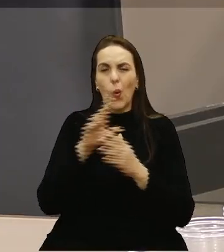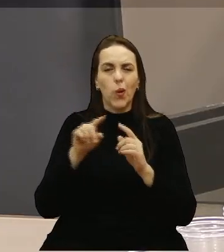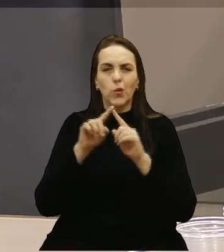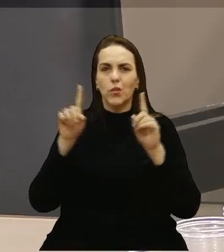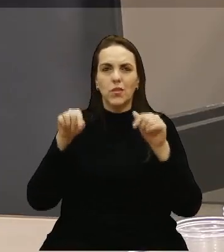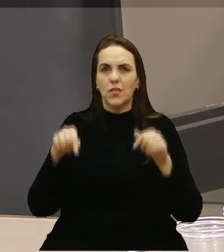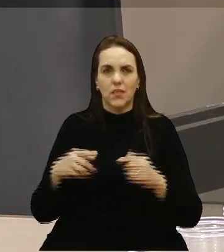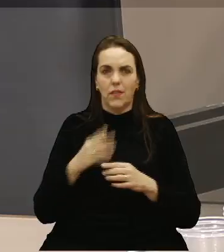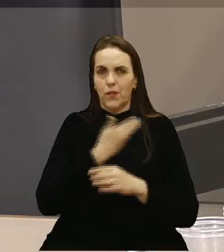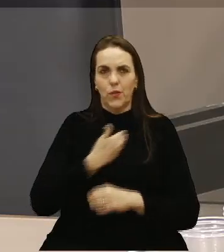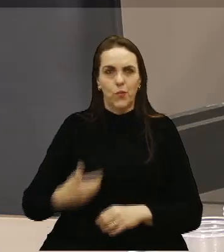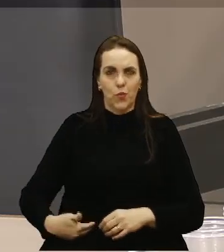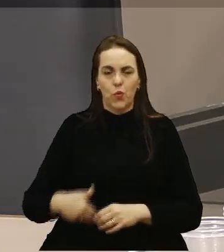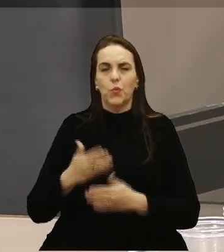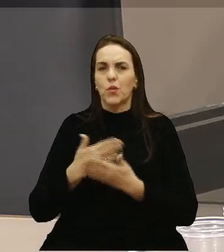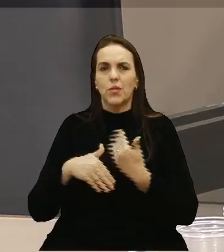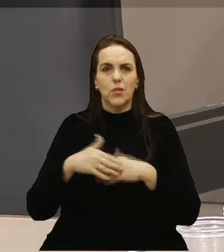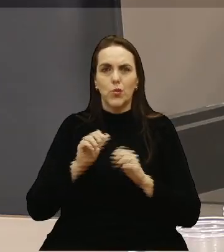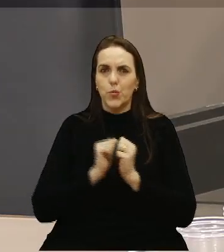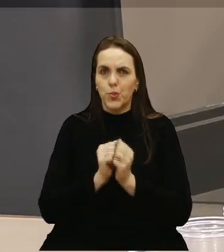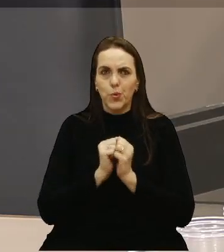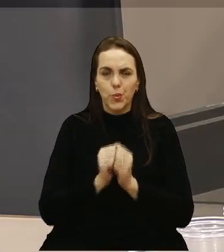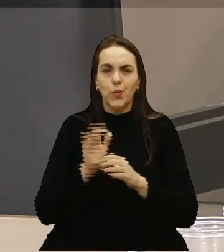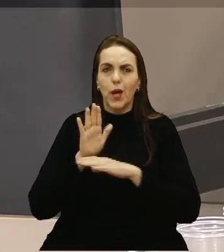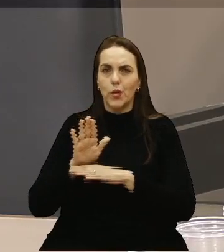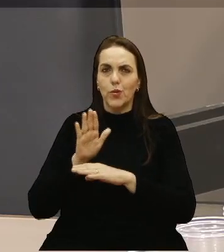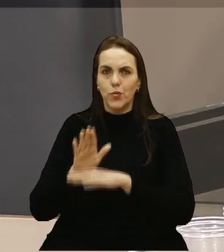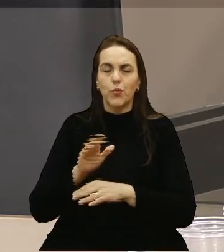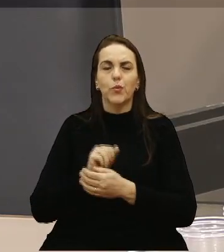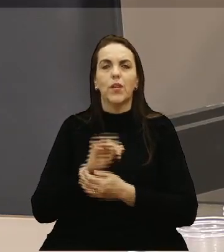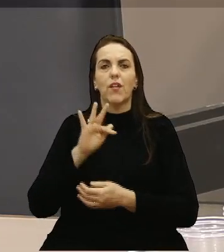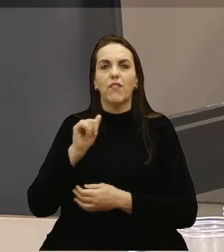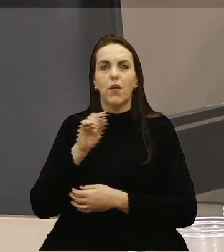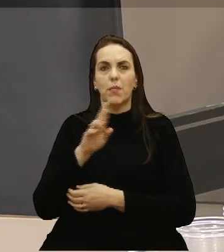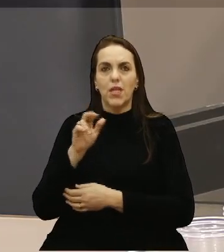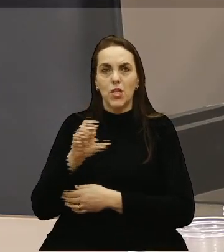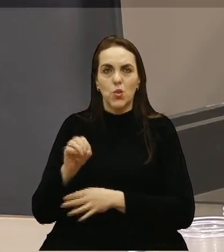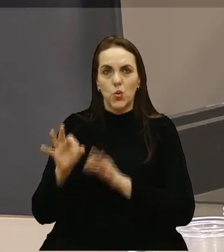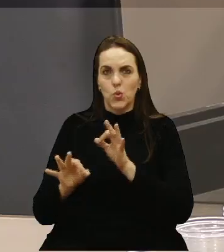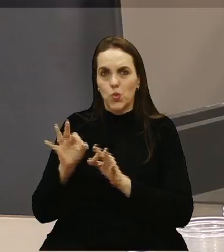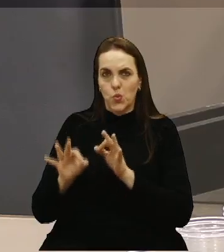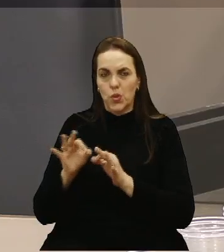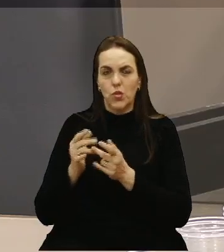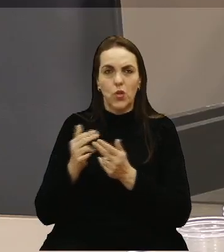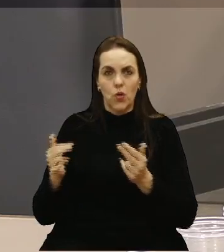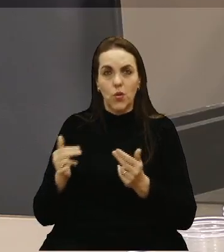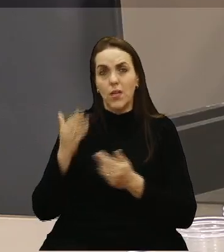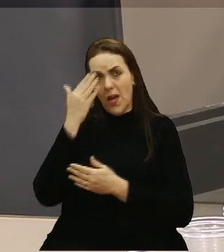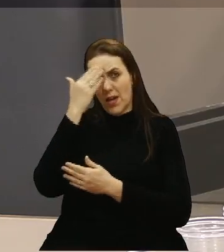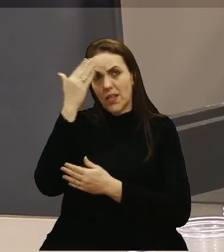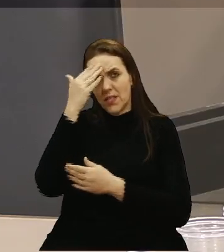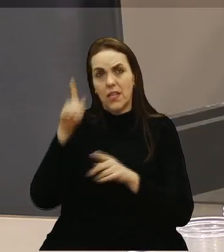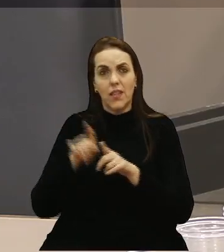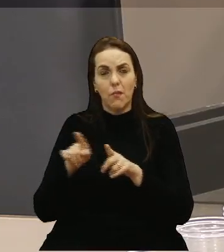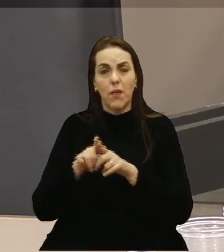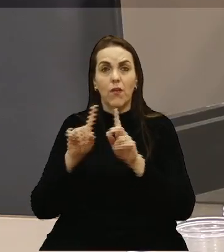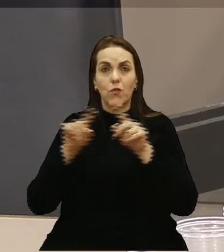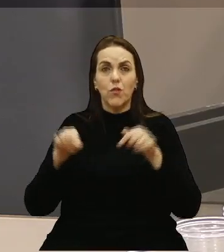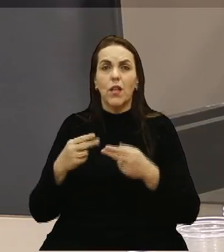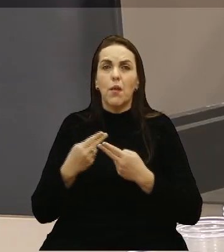nós, né? O Fabrício, com as questões jurídicas, sempre nos ajudando também. Então eu ia agradecer mais os servidores ali e a paciência